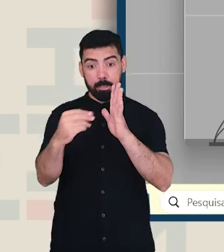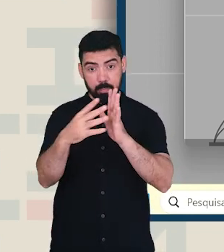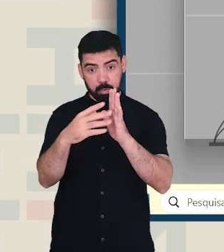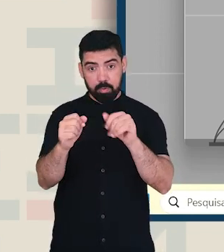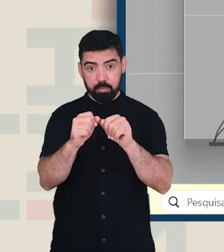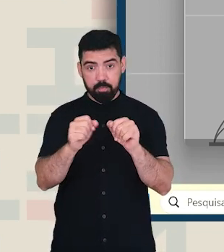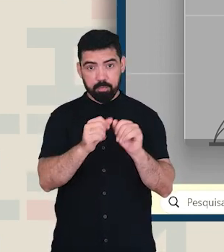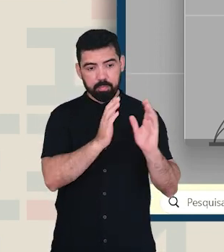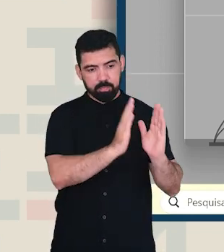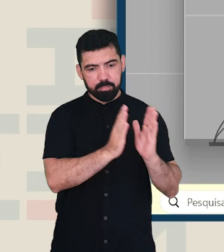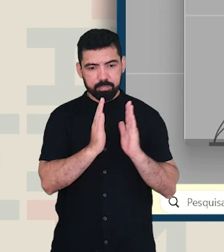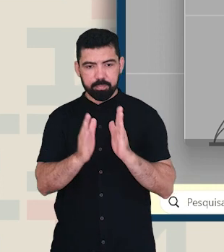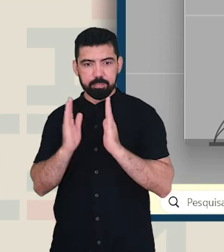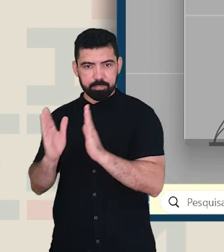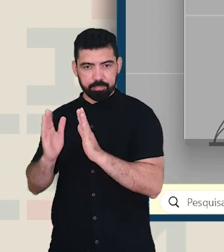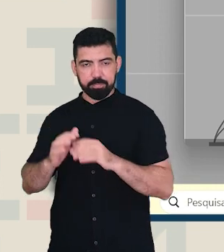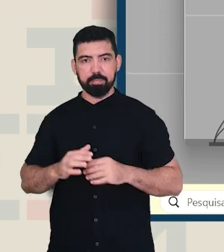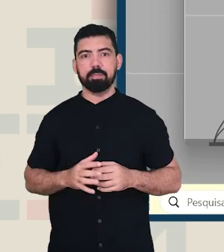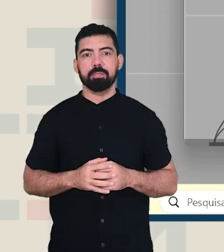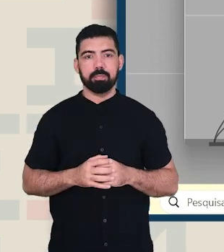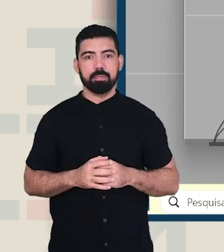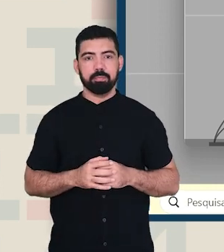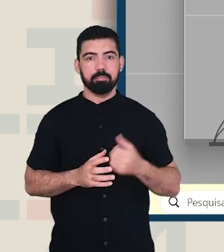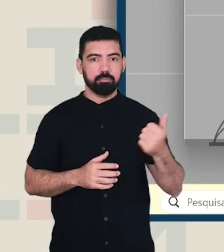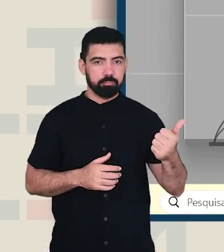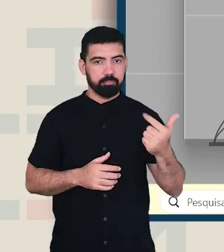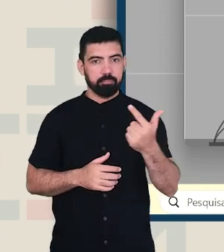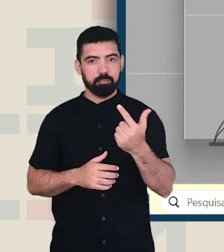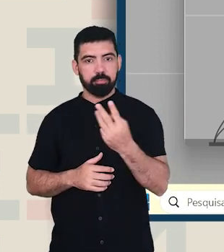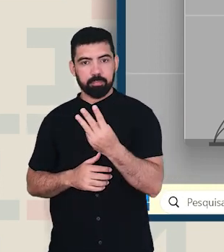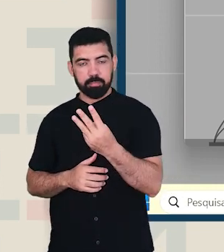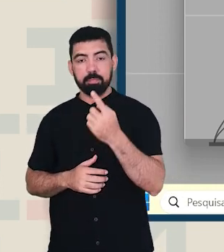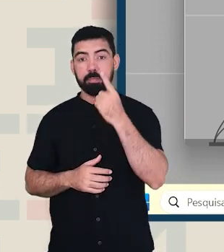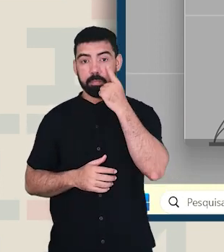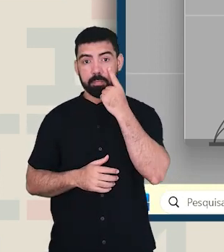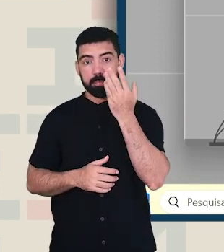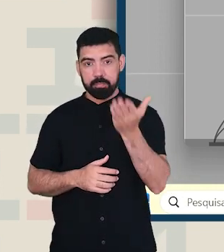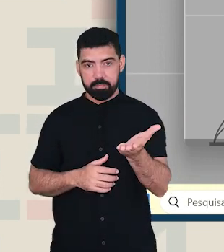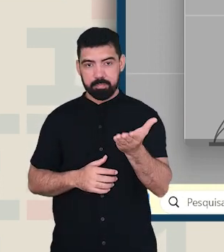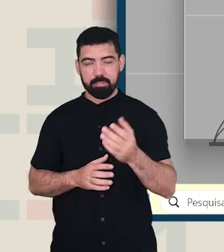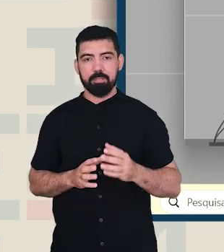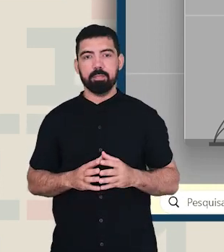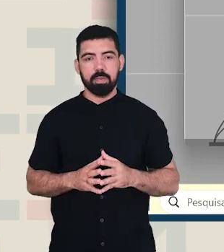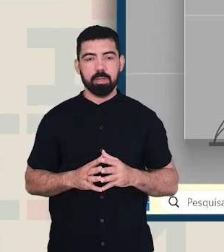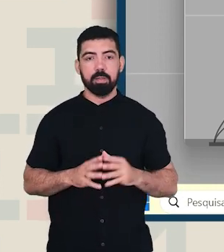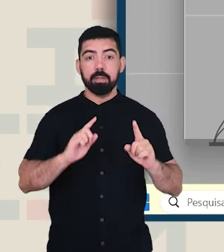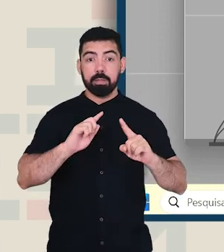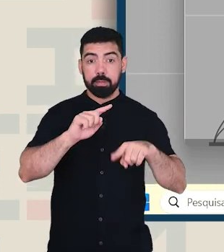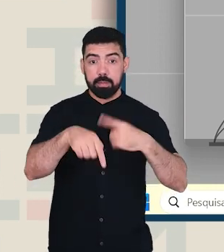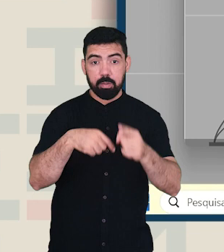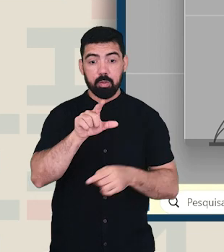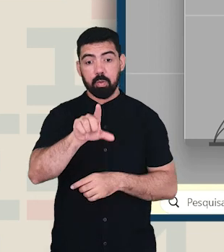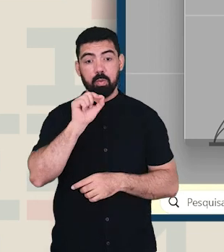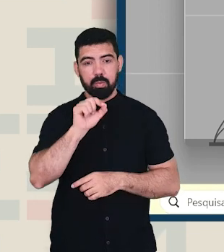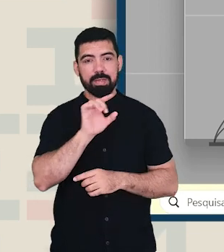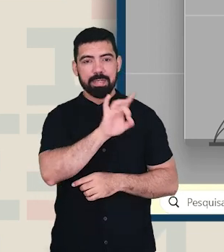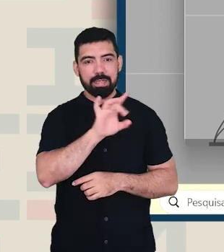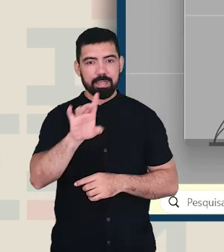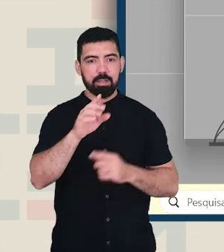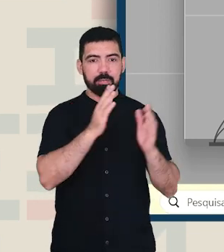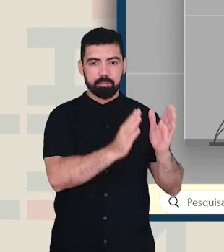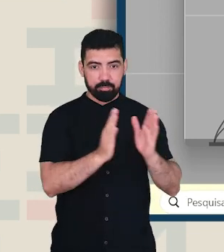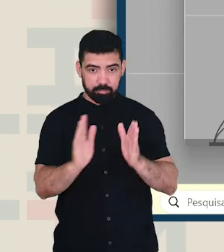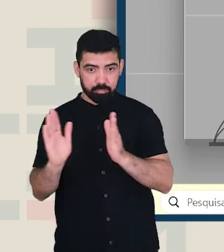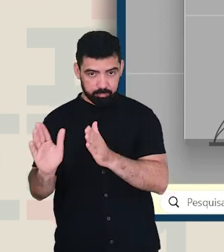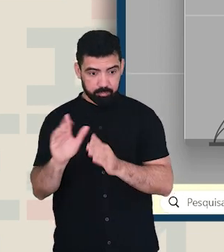um sequenciador, que seria todo este aparato aqui, e depois escolher cada um dos